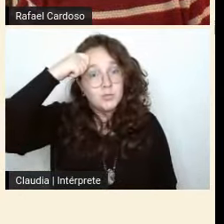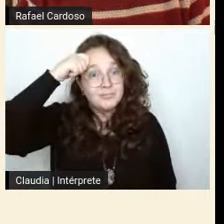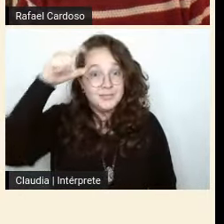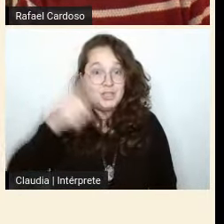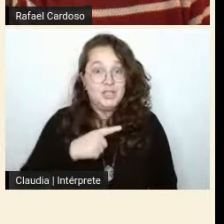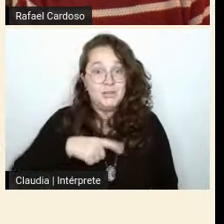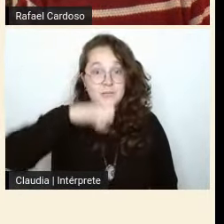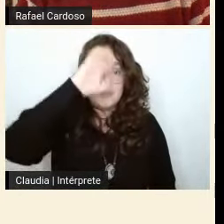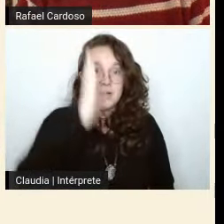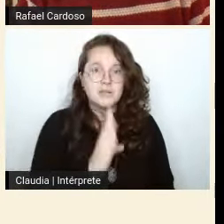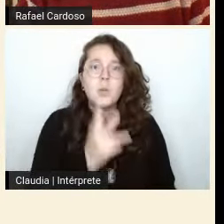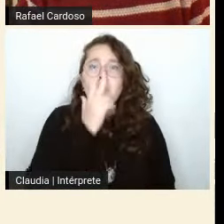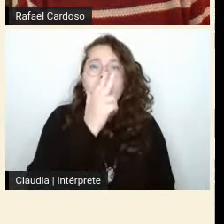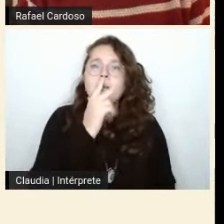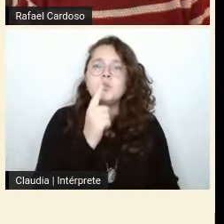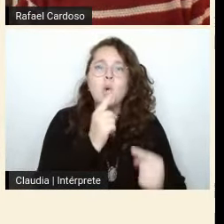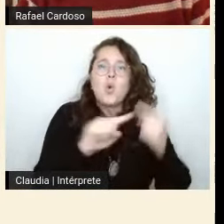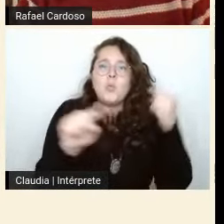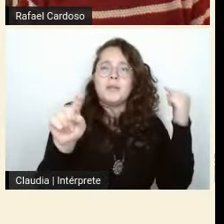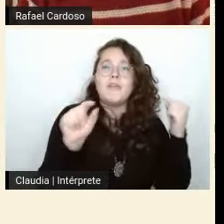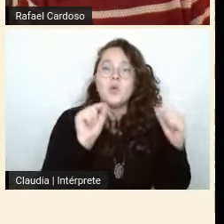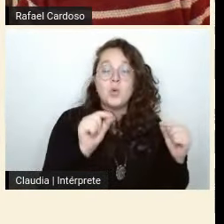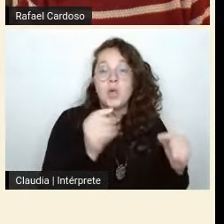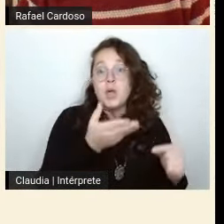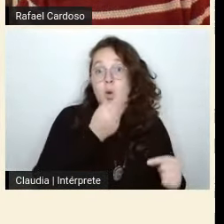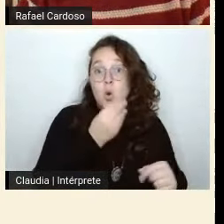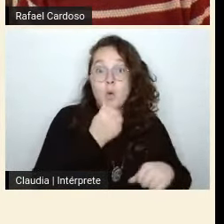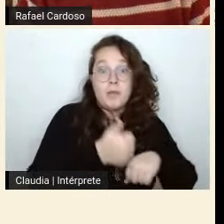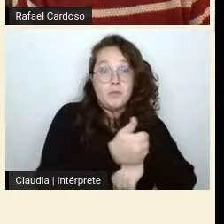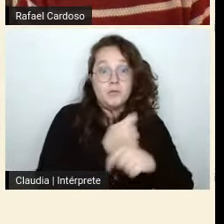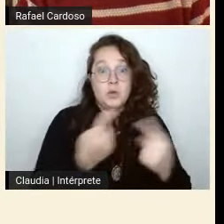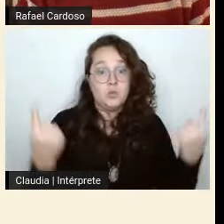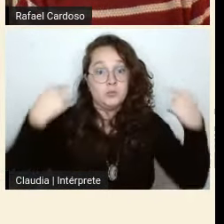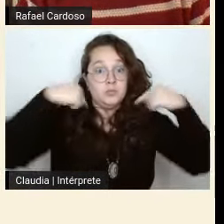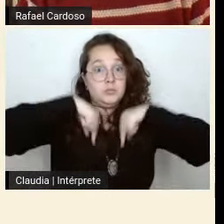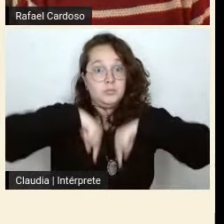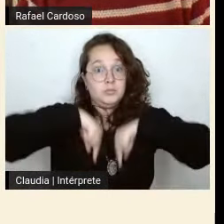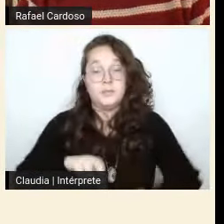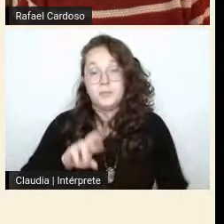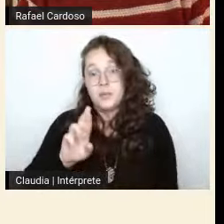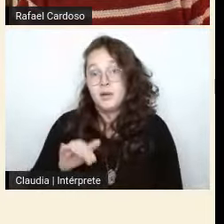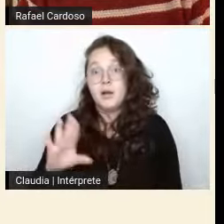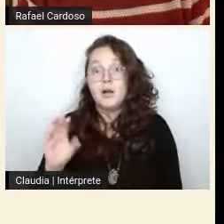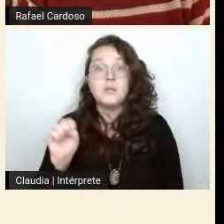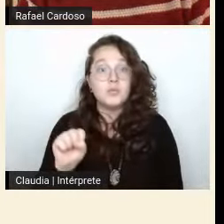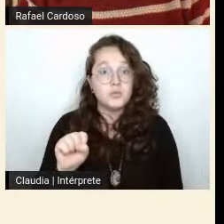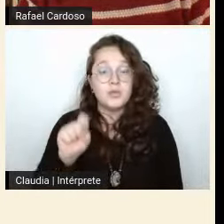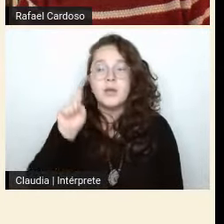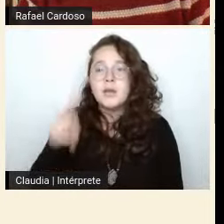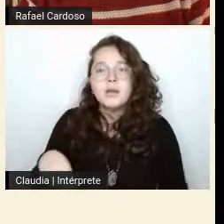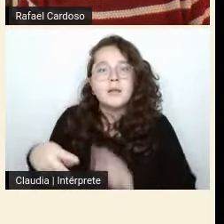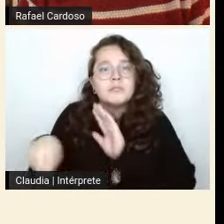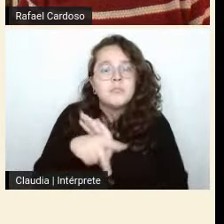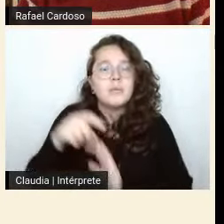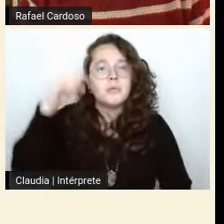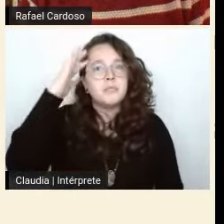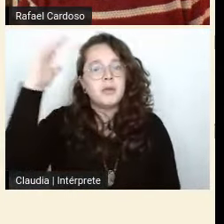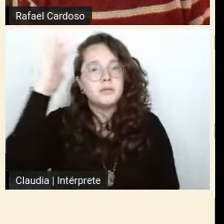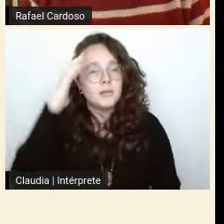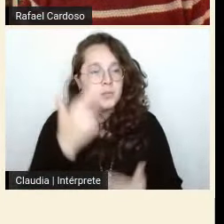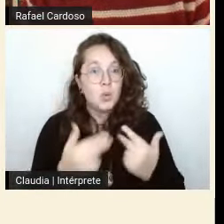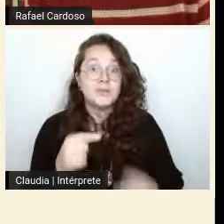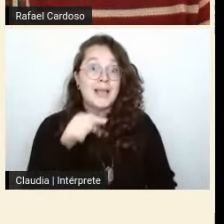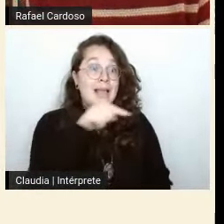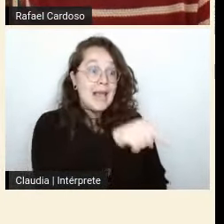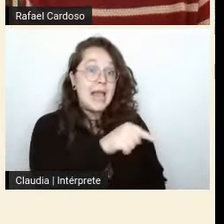Arthur Ramos, um dos integrantes da escola imaginada por Smith e então reconhecido como o maior especialista em cultura